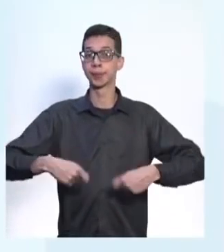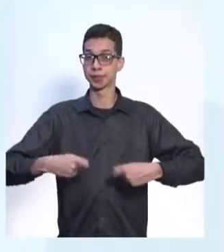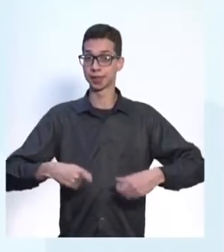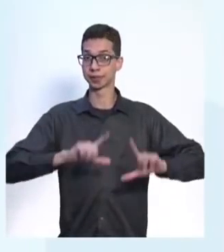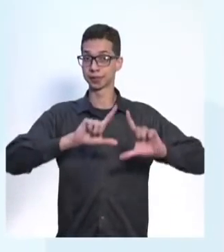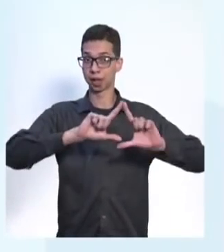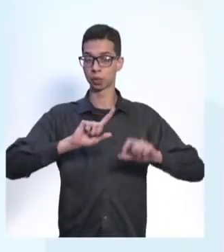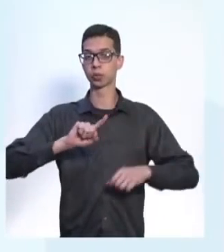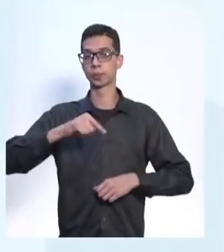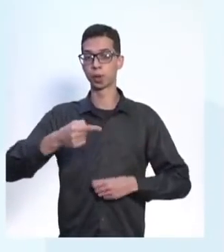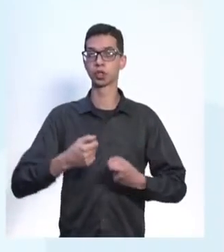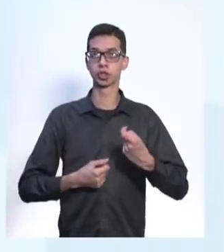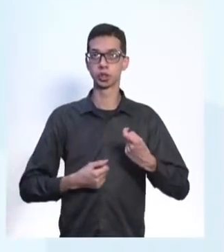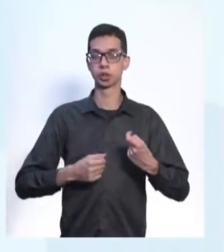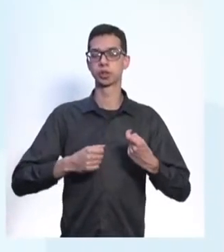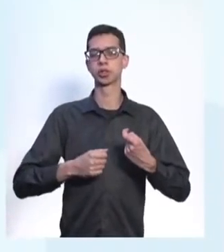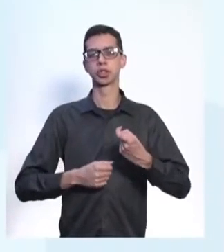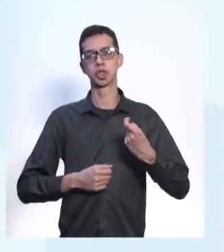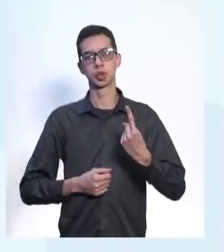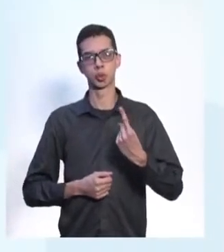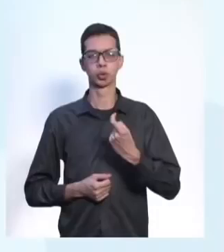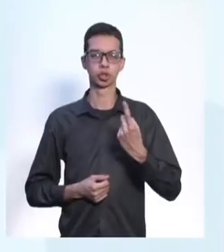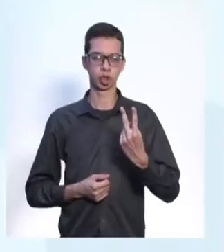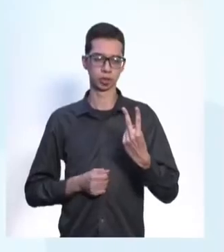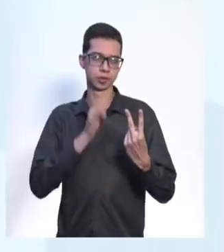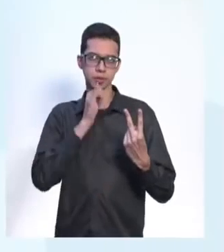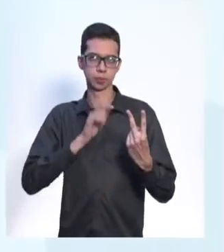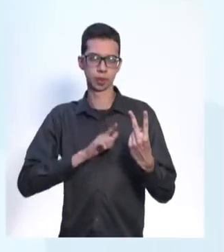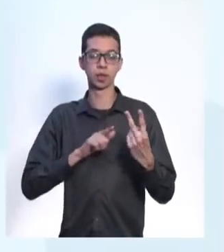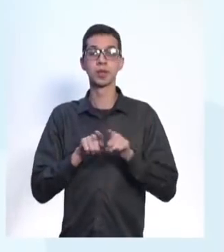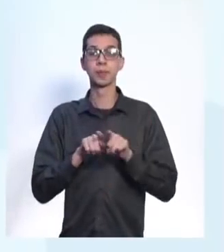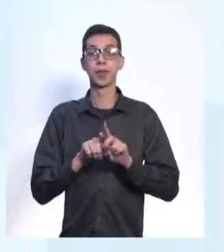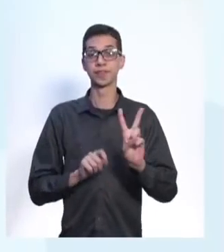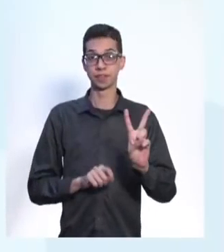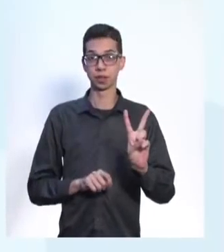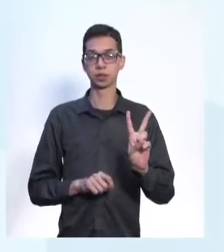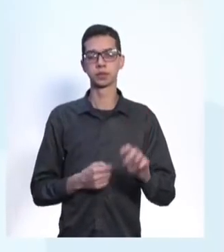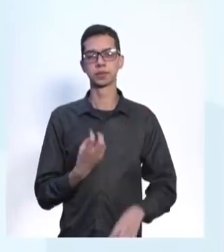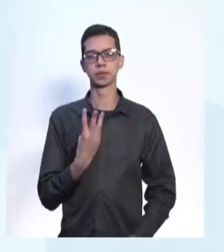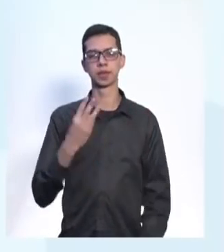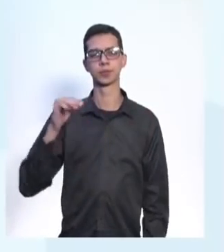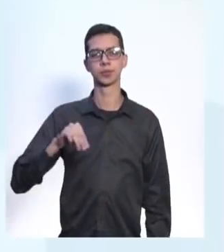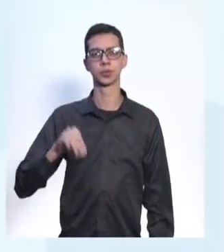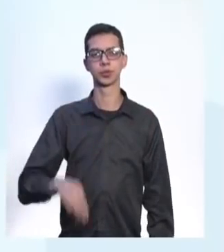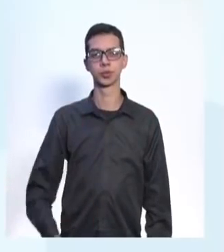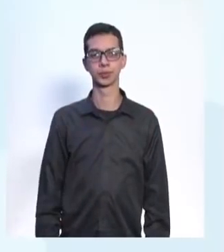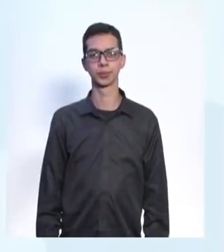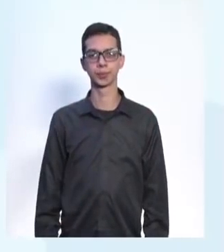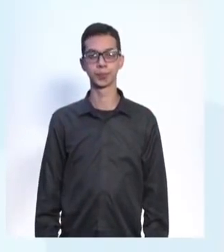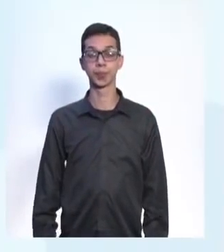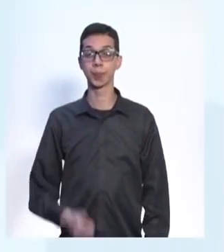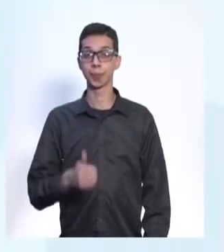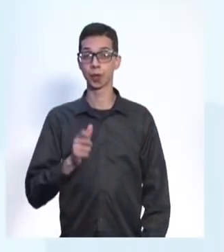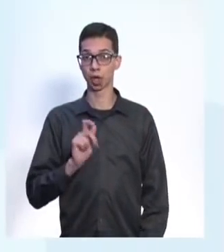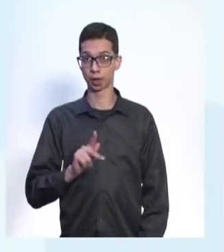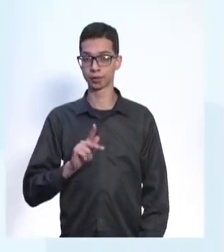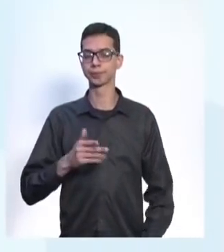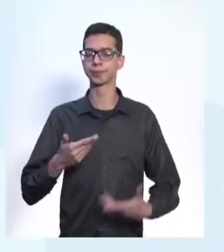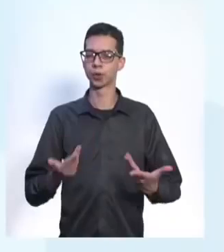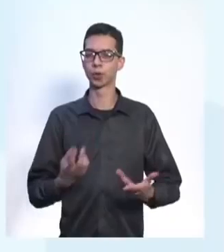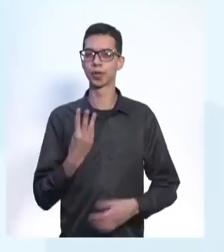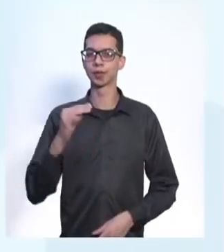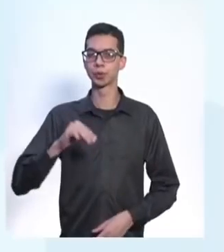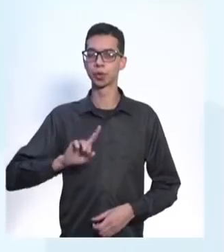delta, depois achar o x1, x2 se tiver, né? Achar o vértice, 3 minutos, professora Inês. Ok, pessoal, então daqui 3